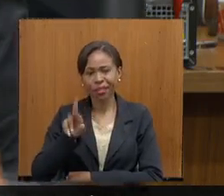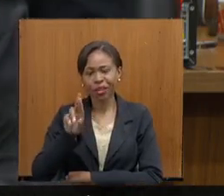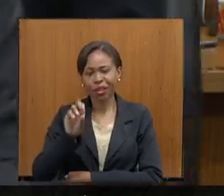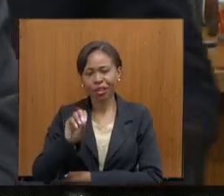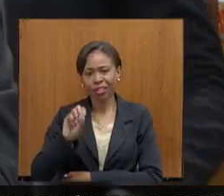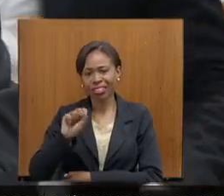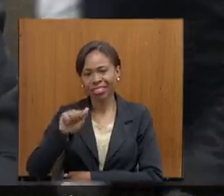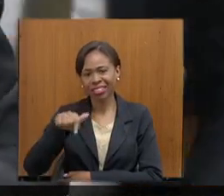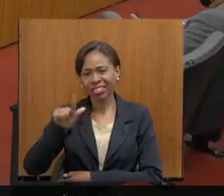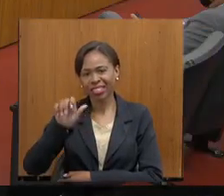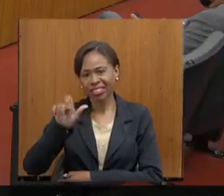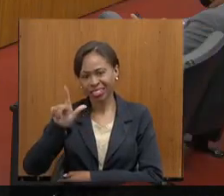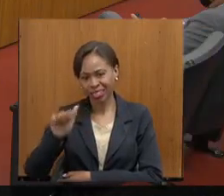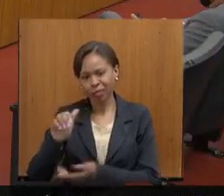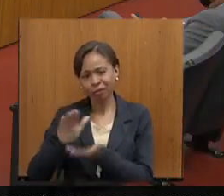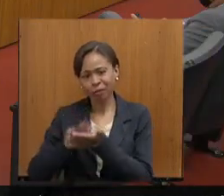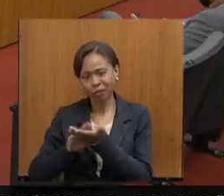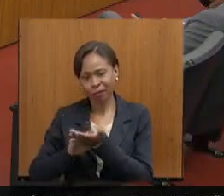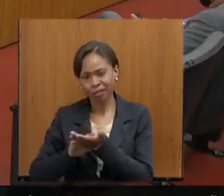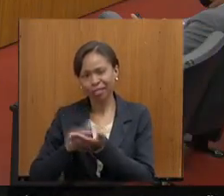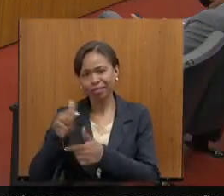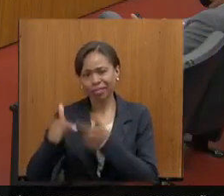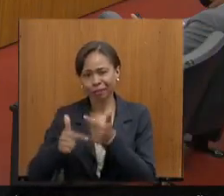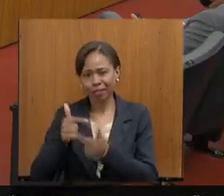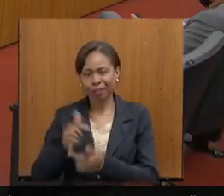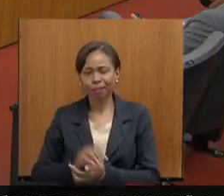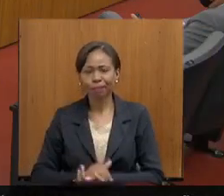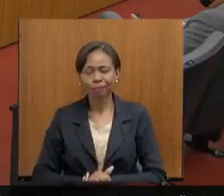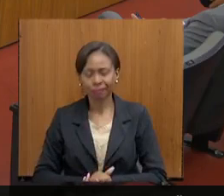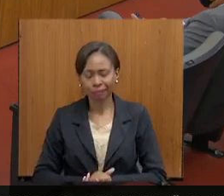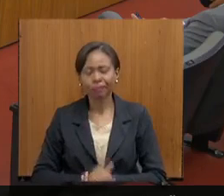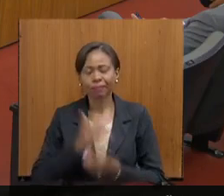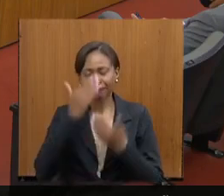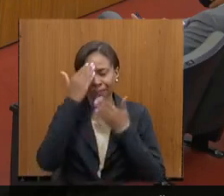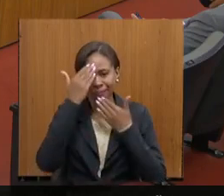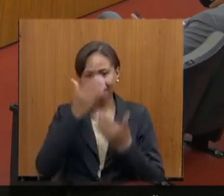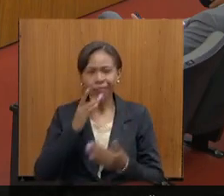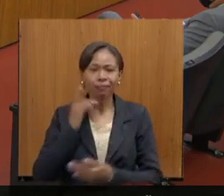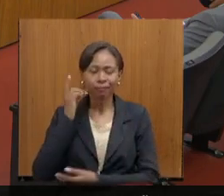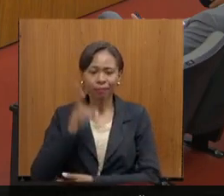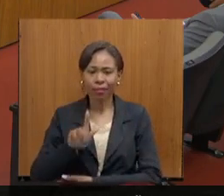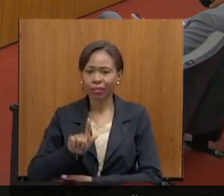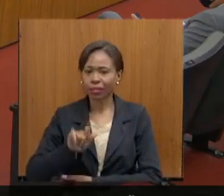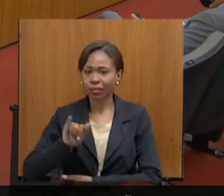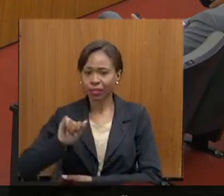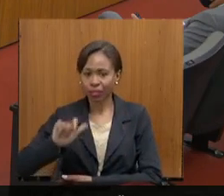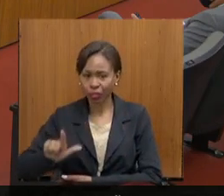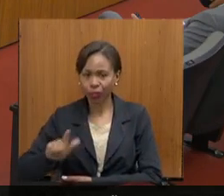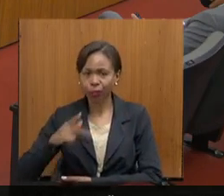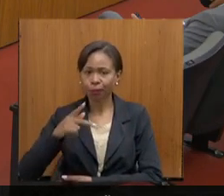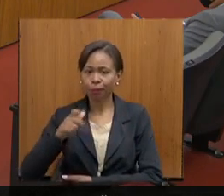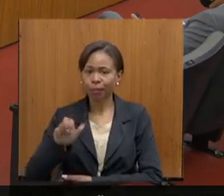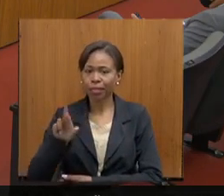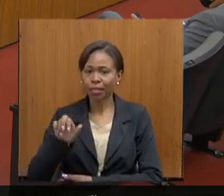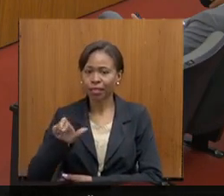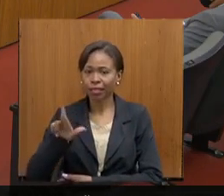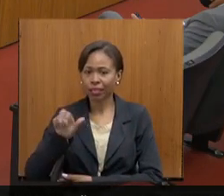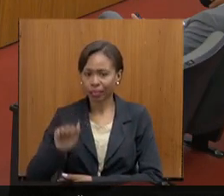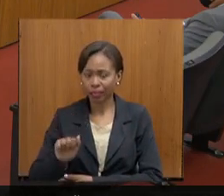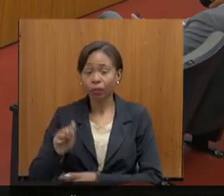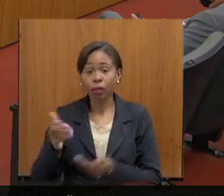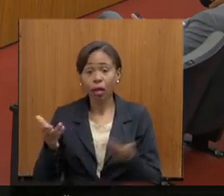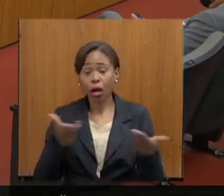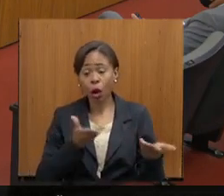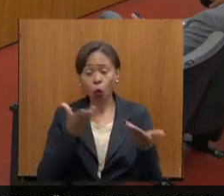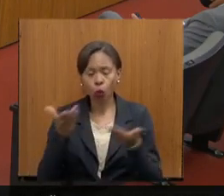parabenizar Mais Uma Vez pelo seu trabalho e agradecemos aqui o deputado Gil Pereira e